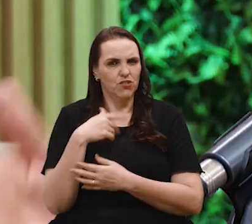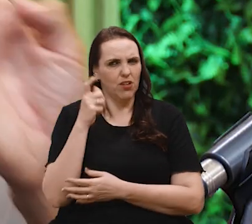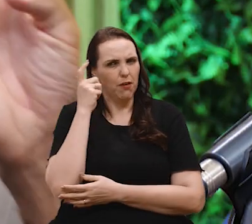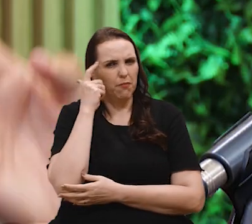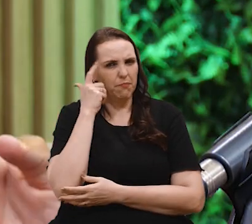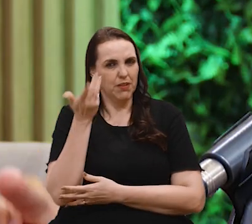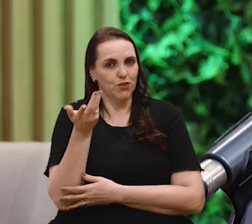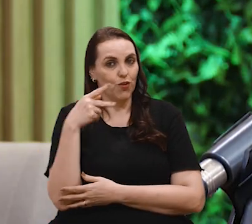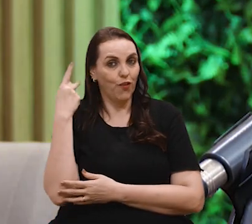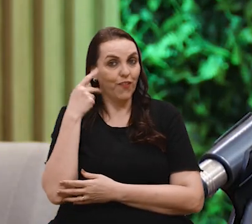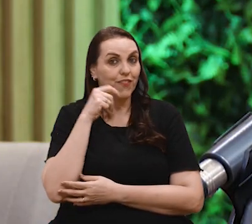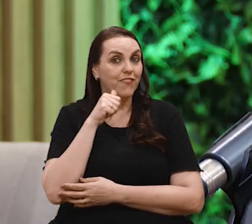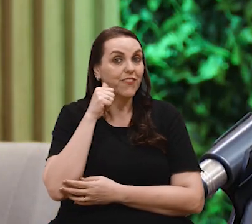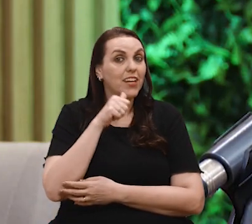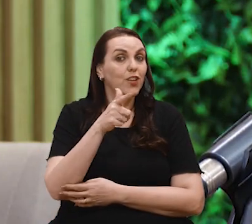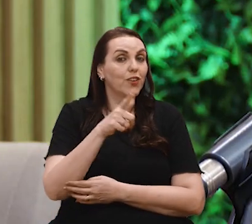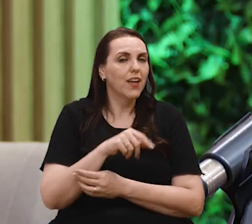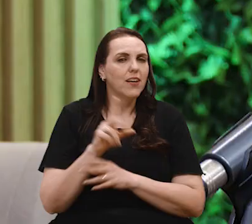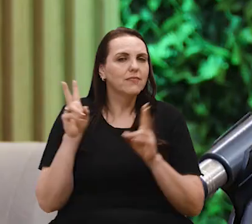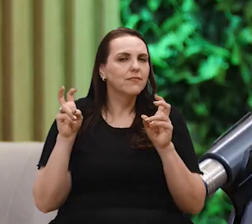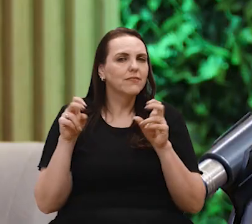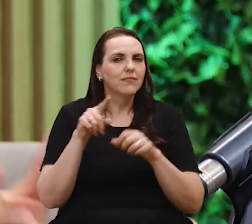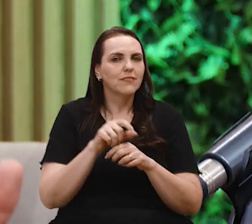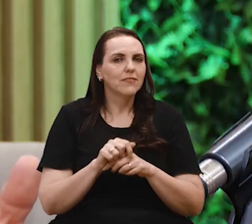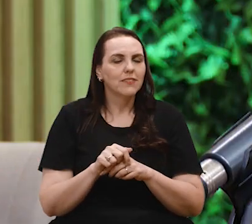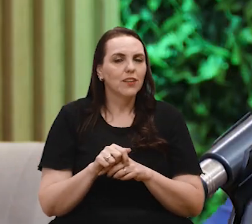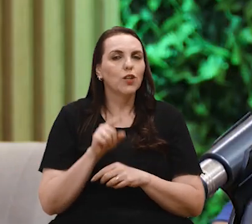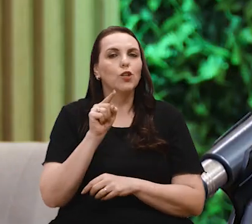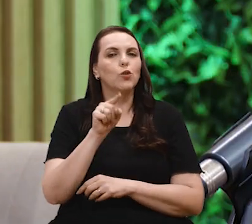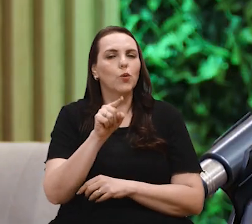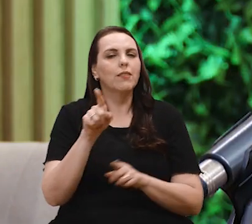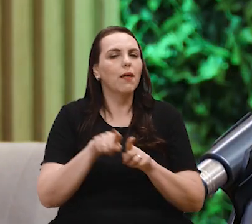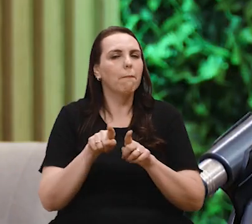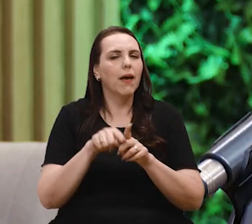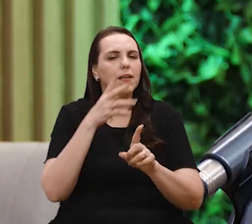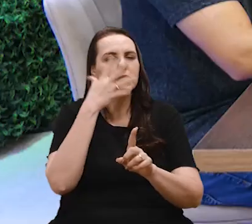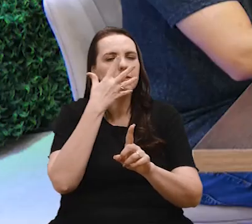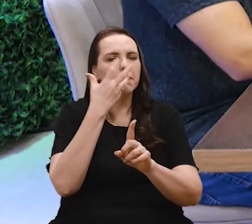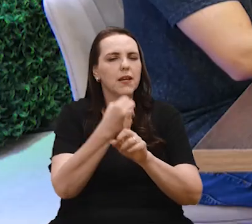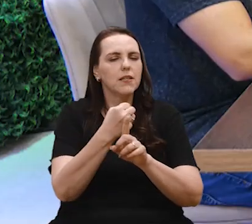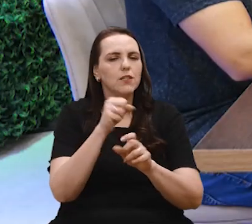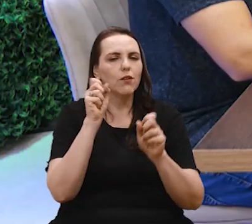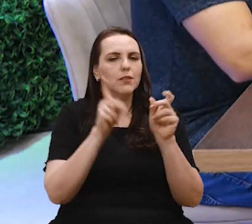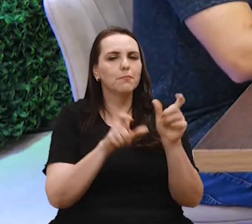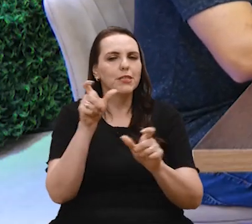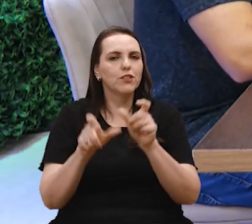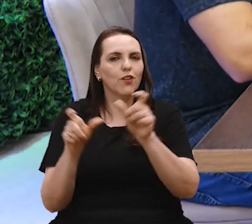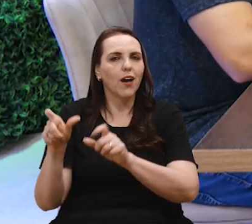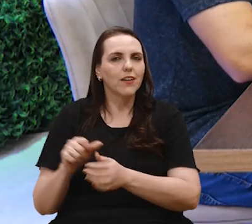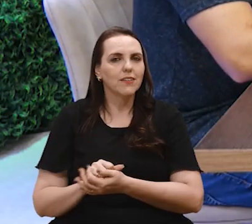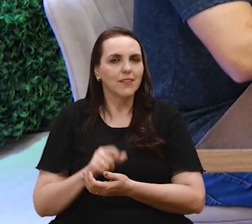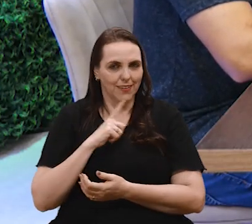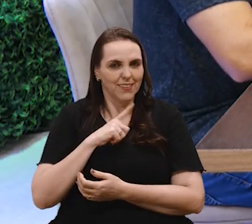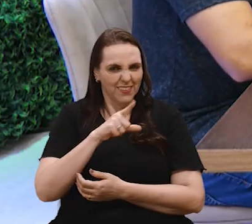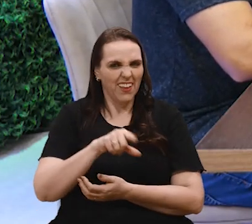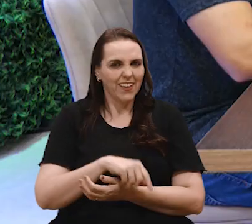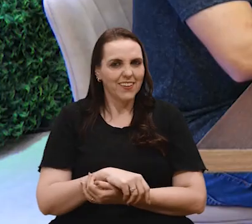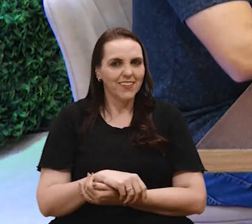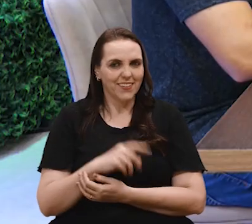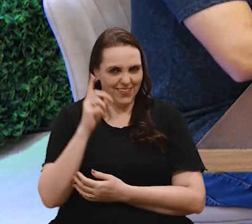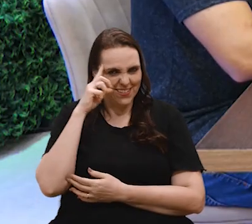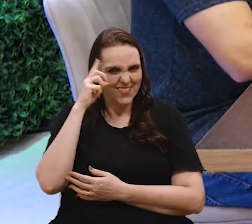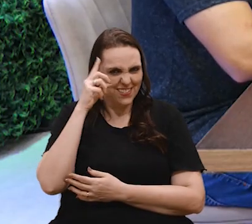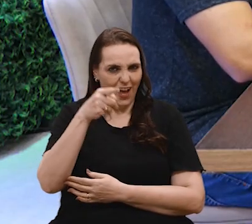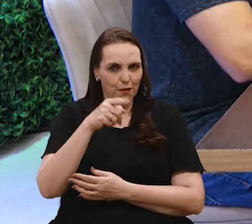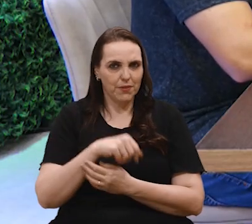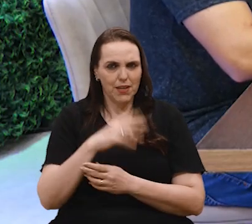Mas já parou para pensar, vereadora, sobre isso? Quanto tu inspiras outras pessoas? Não tem ideia. Não tem